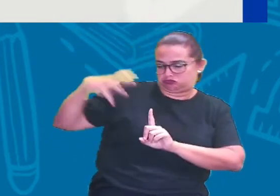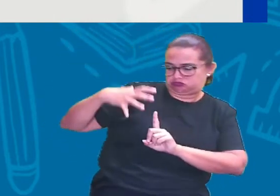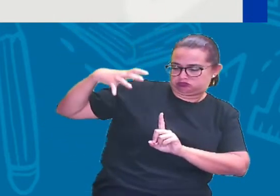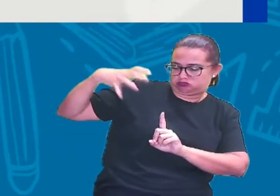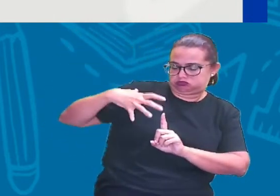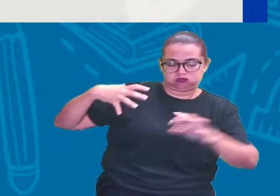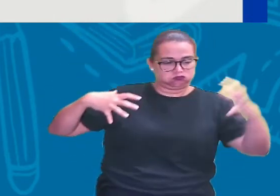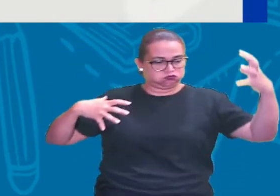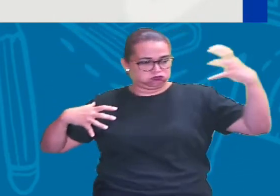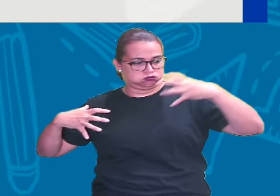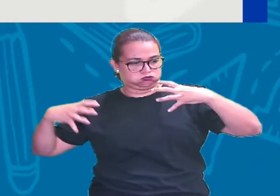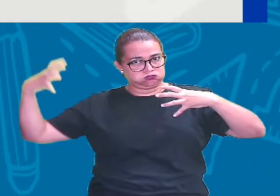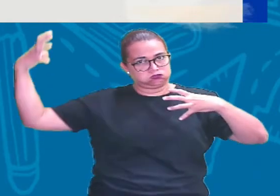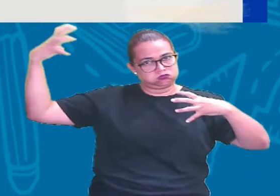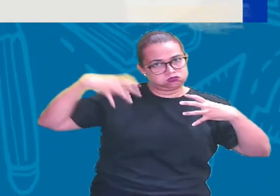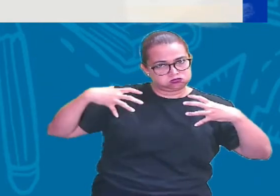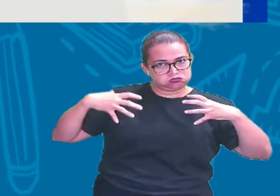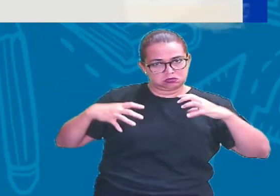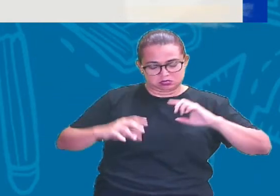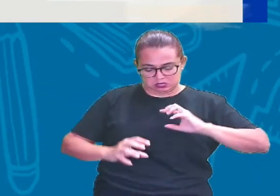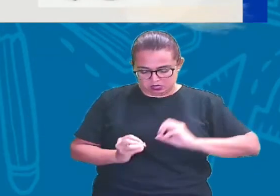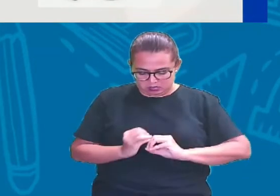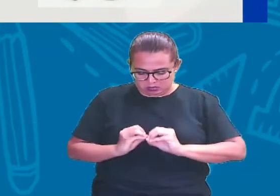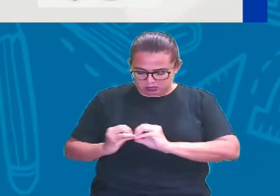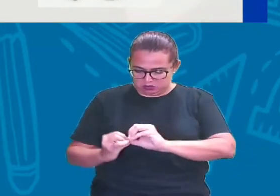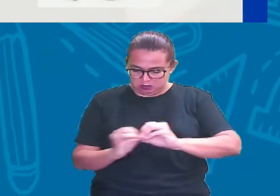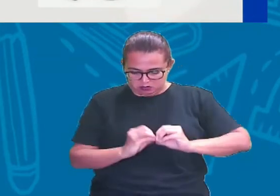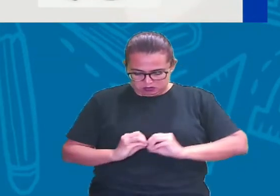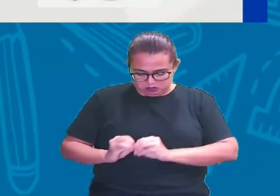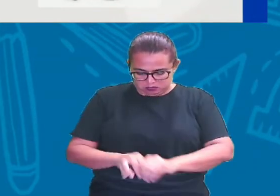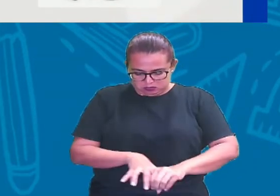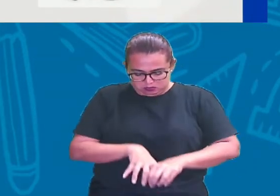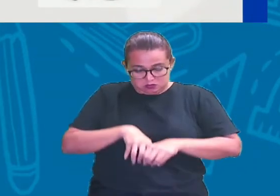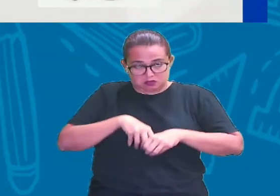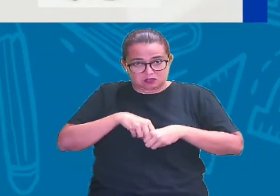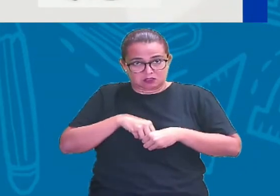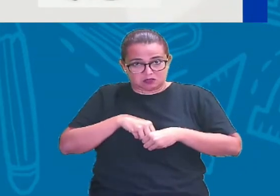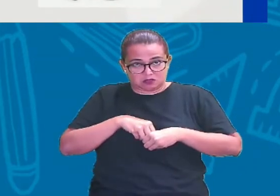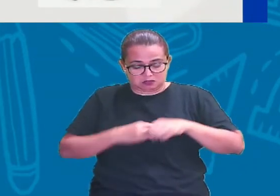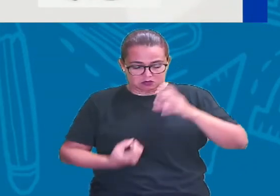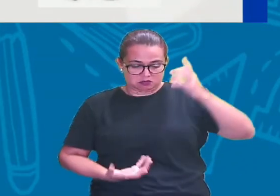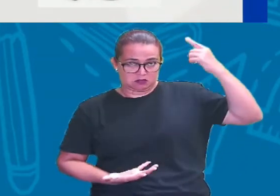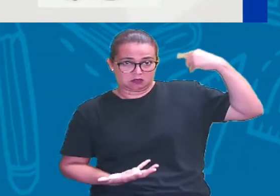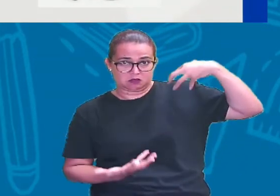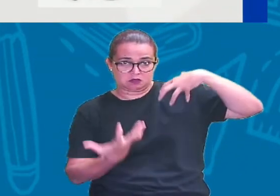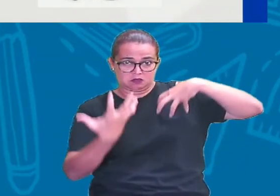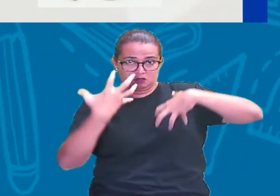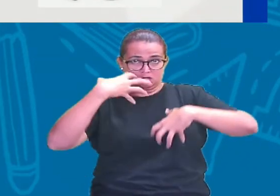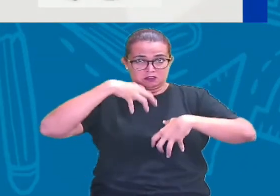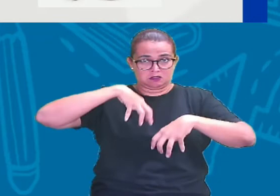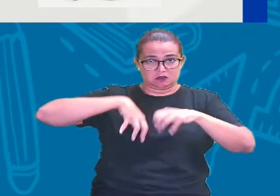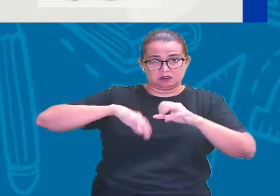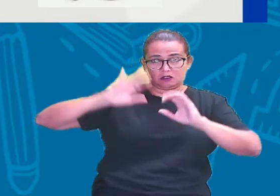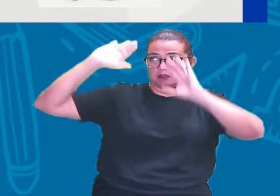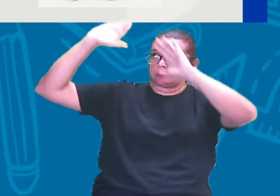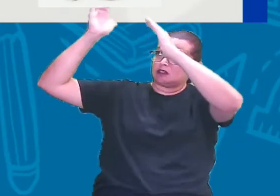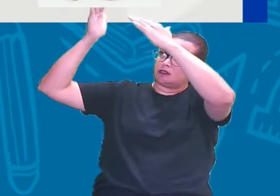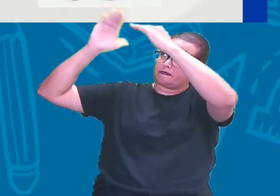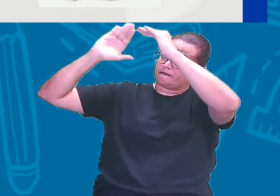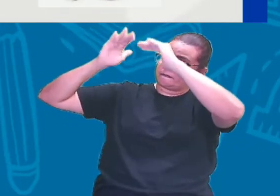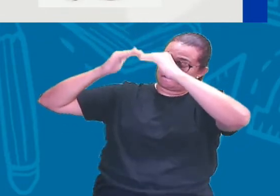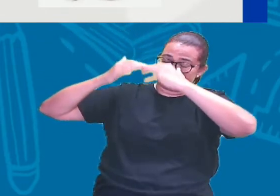três. Então está se esquentando. Beleza? Tranquilo, né? O isolante térmico, como eu falei para você logo no início,